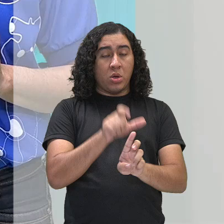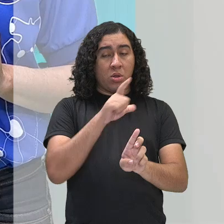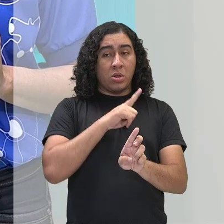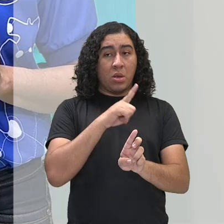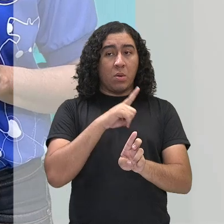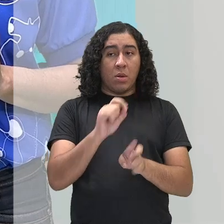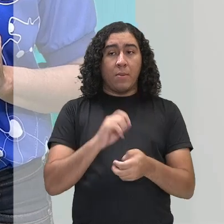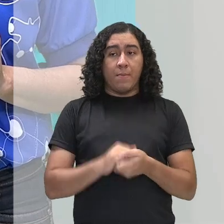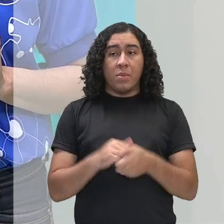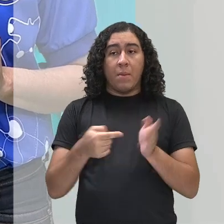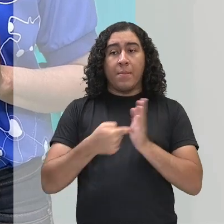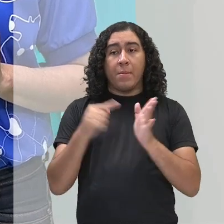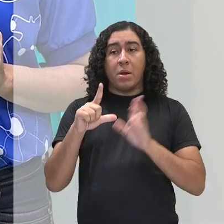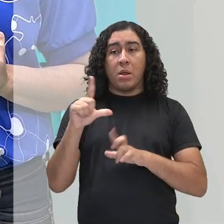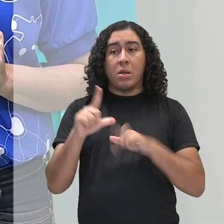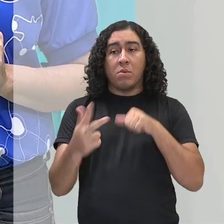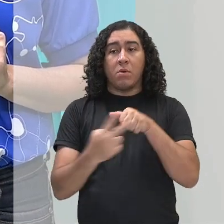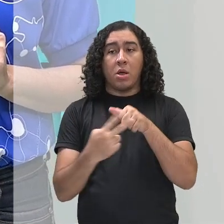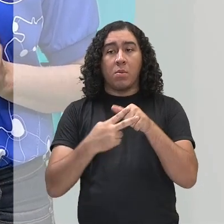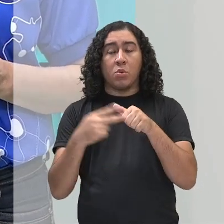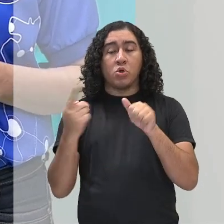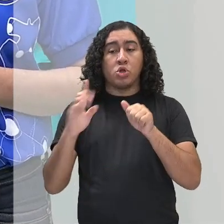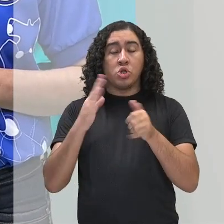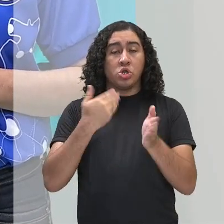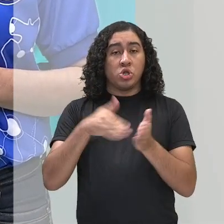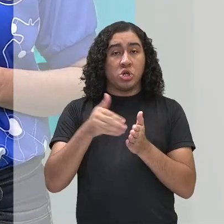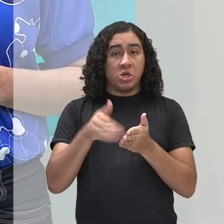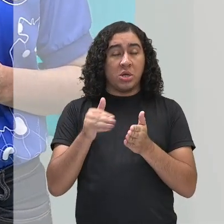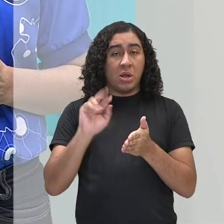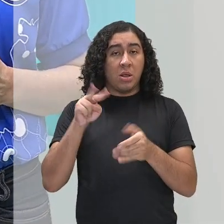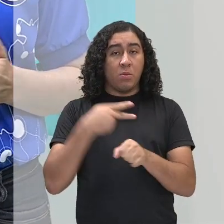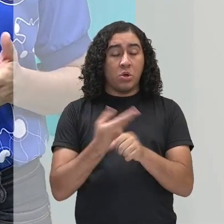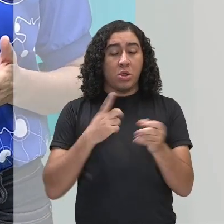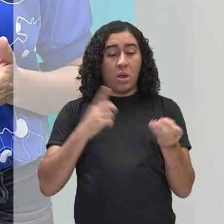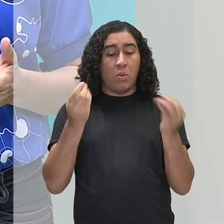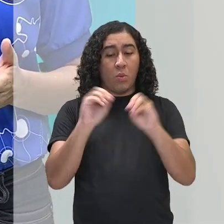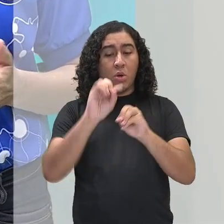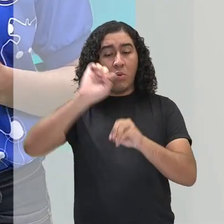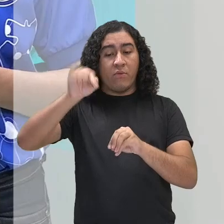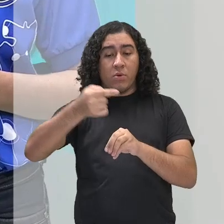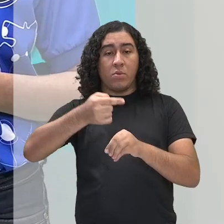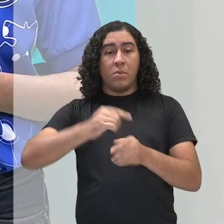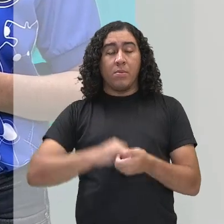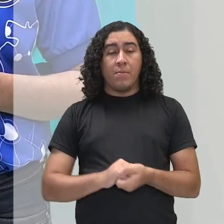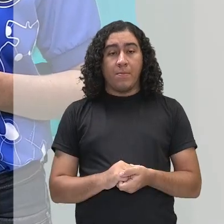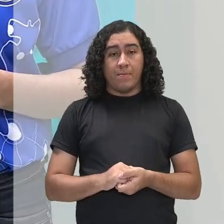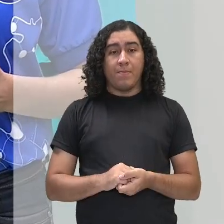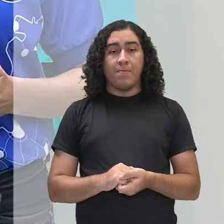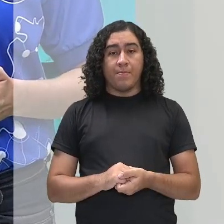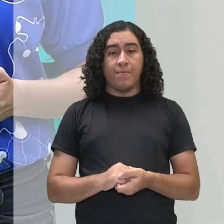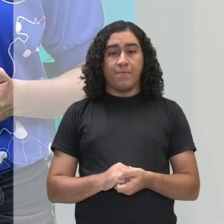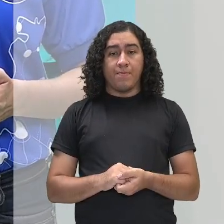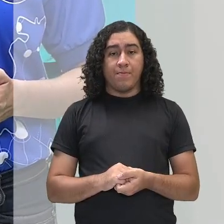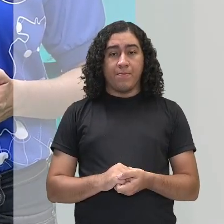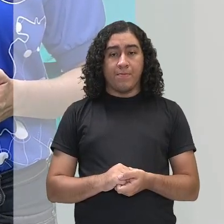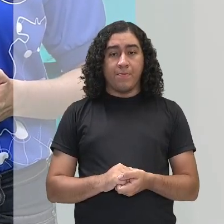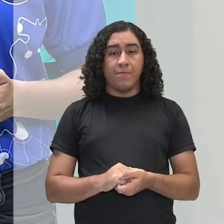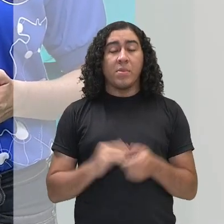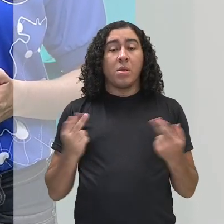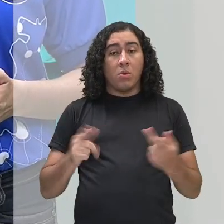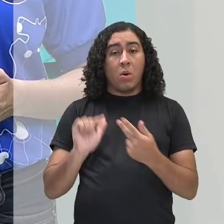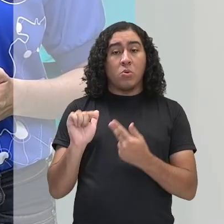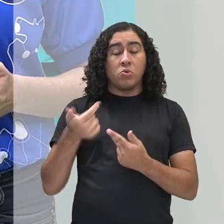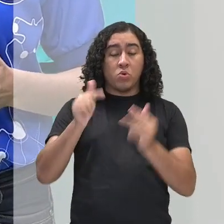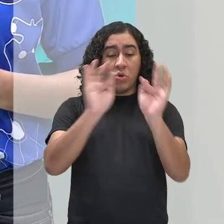a primeira letra do verbo to be e aí no lugar dele eu coloco um apóstrofo. E aí eu acompanho nots, tudo bem? A mesma ideia